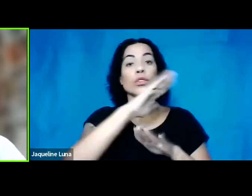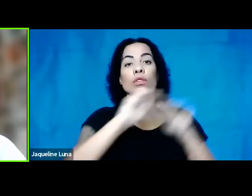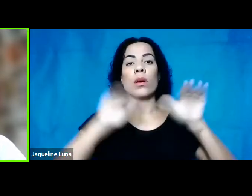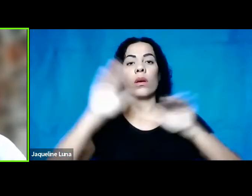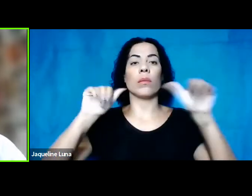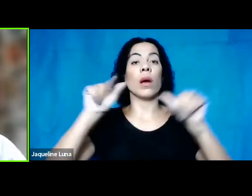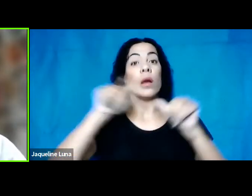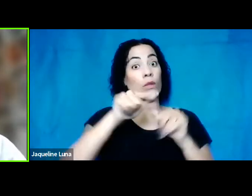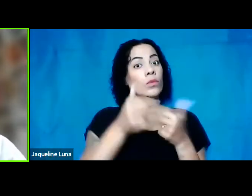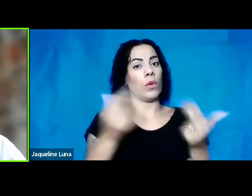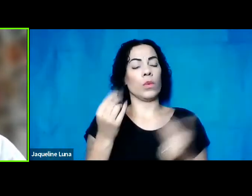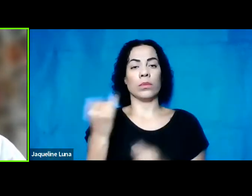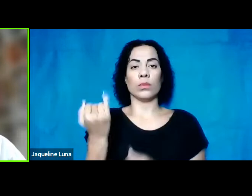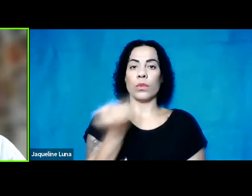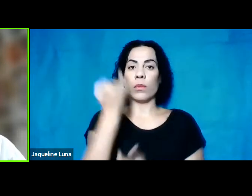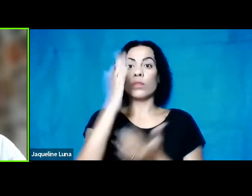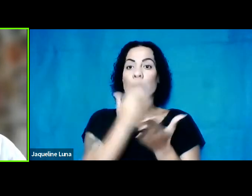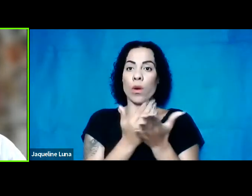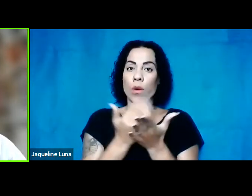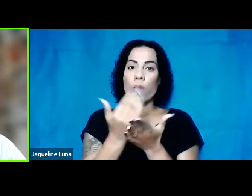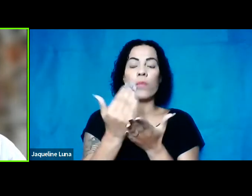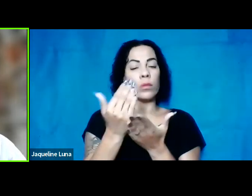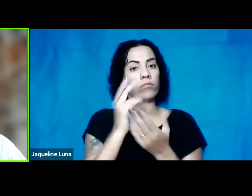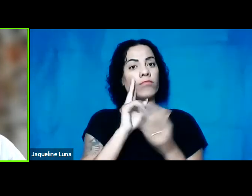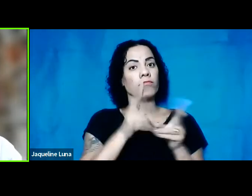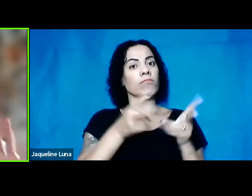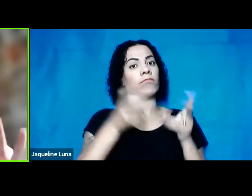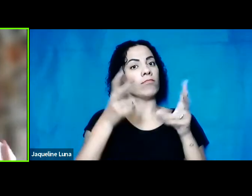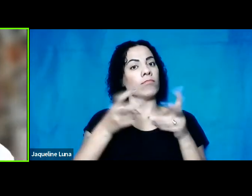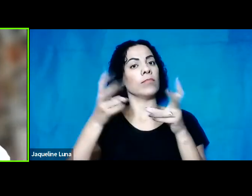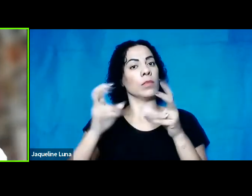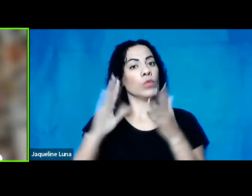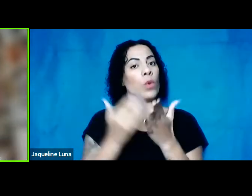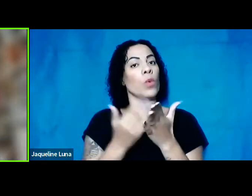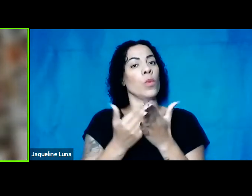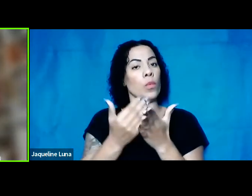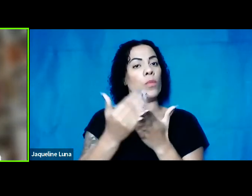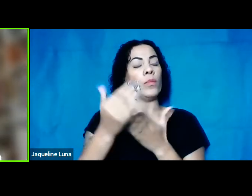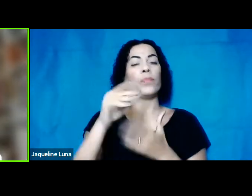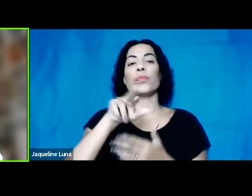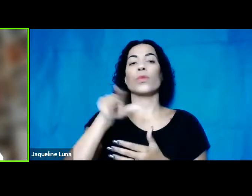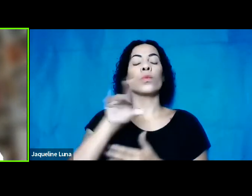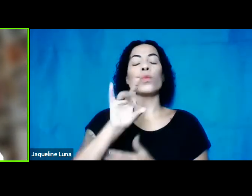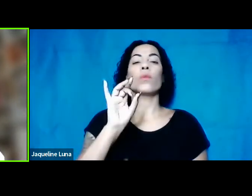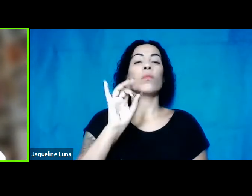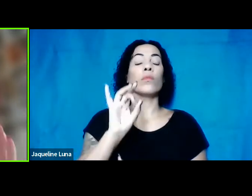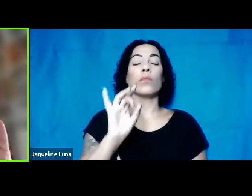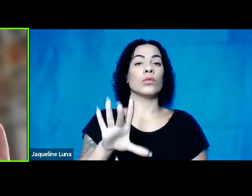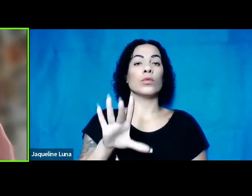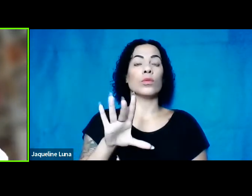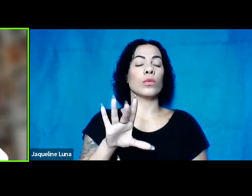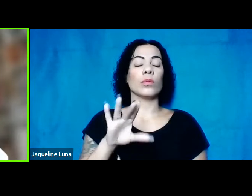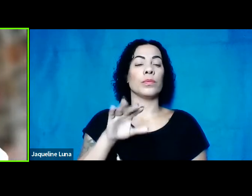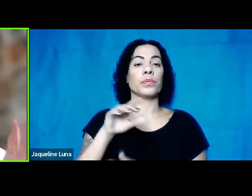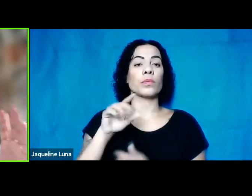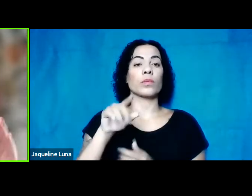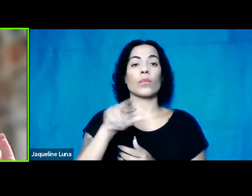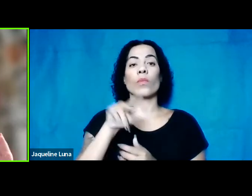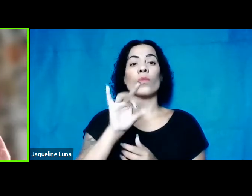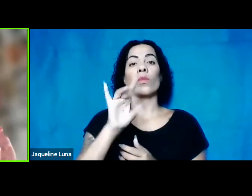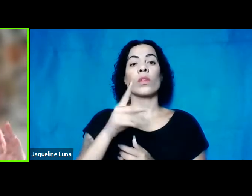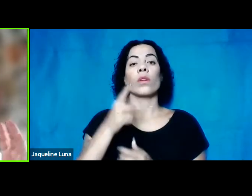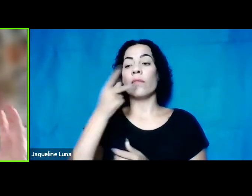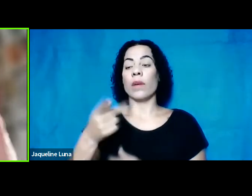começou a aparecer, né? Que não é simplesmente falar de